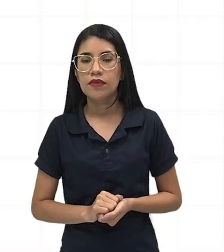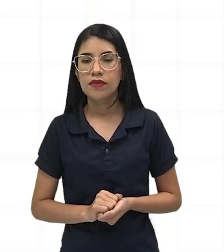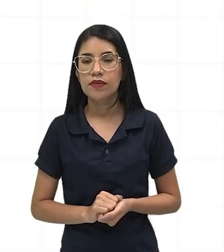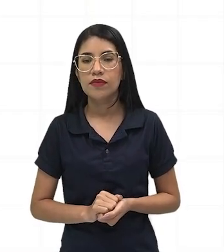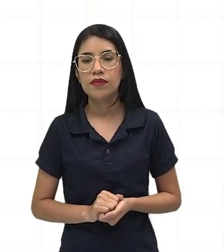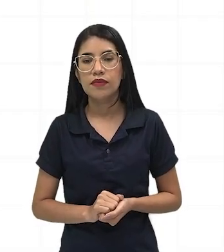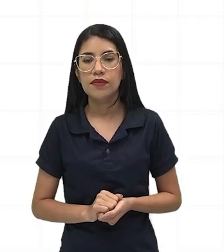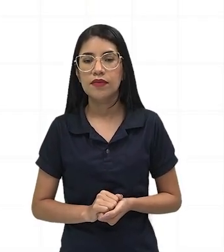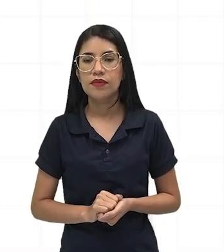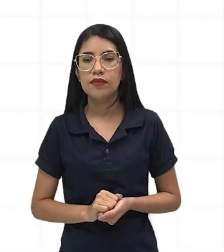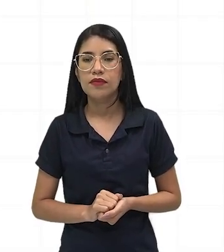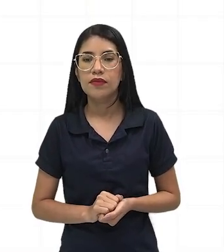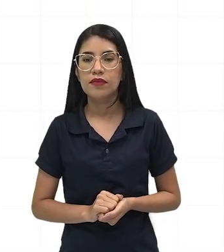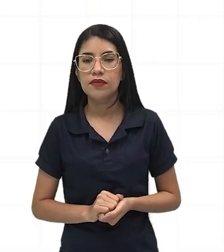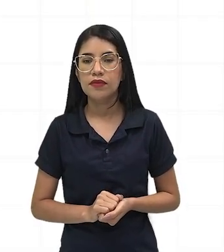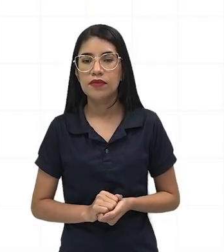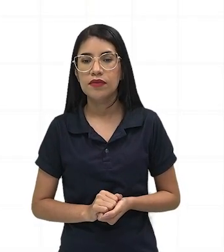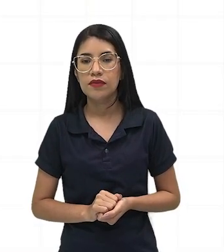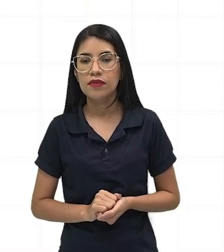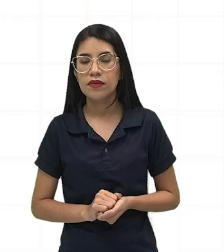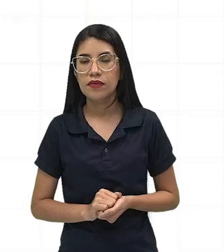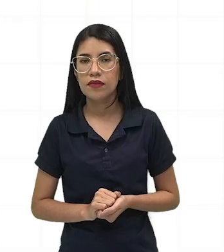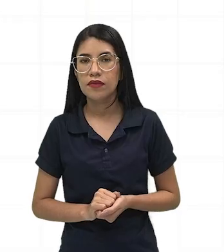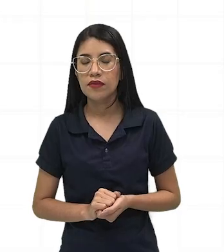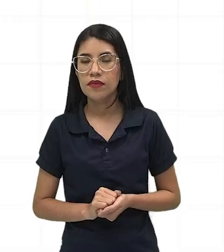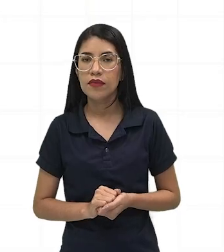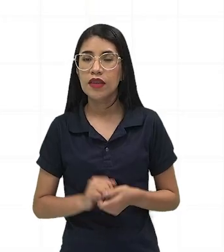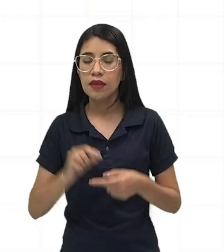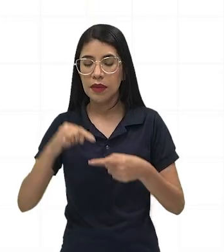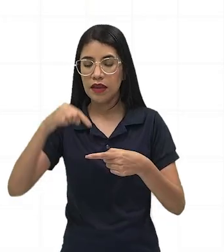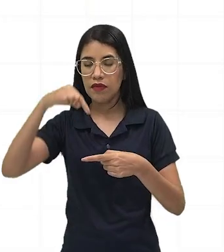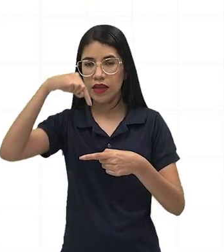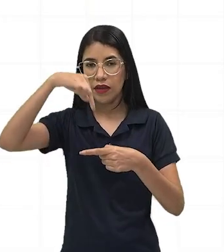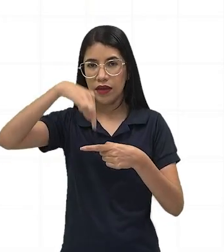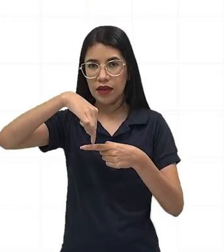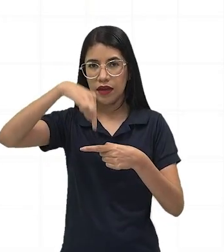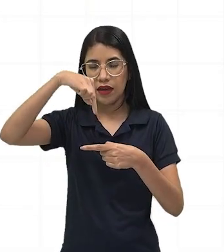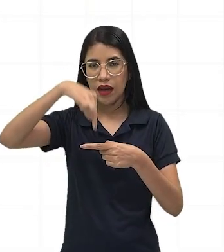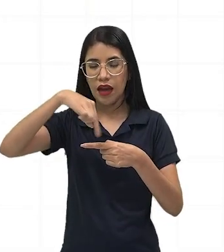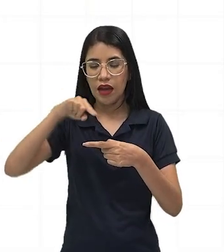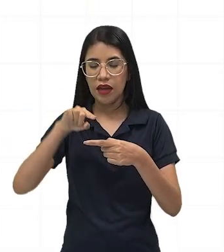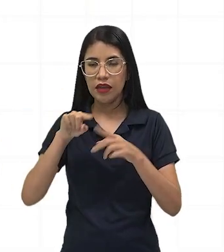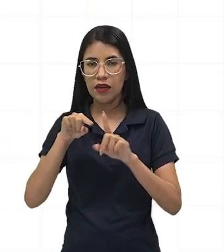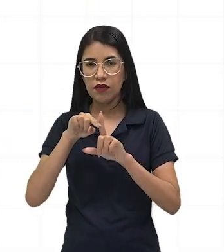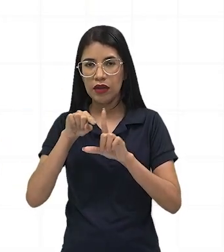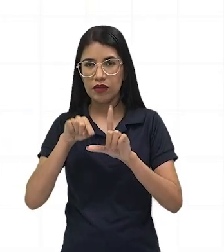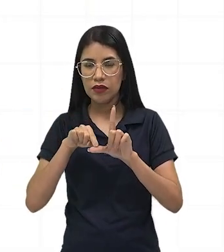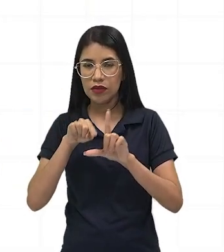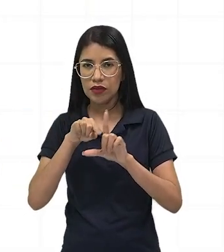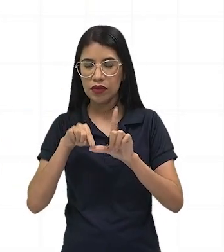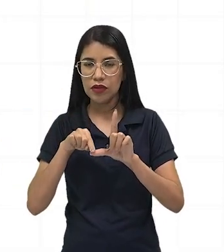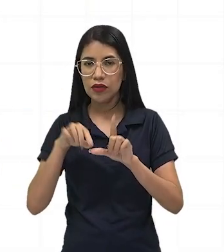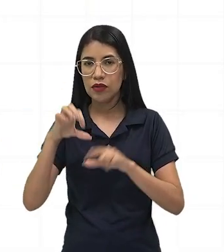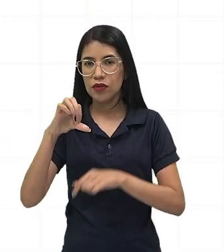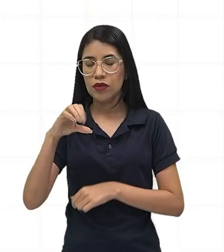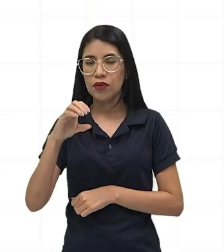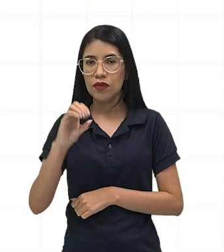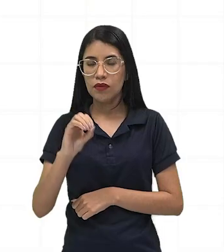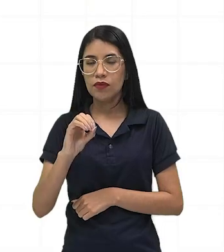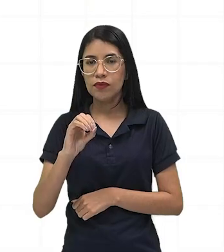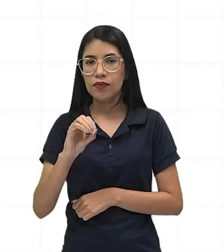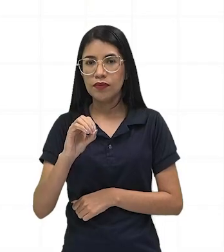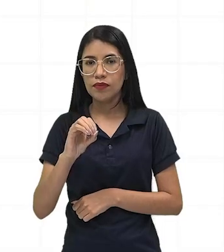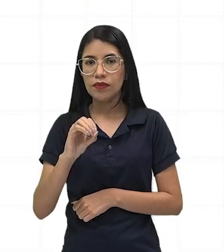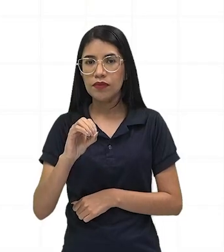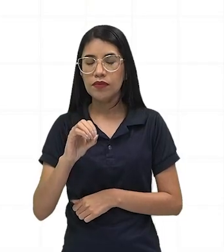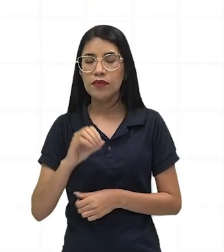ela vai exatamente para cima, formando o meu ângulo de 90 graus, então todos os pontos da minha